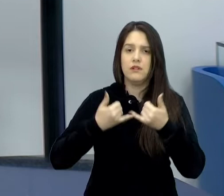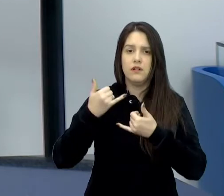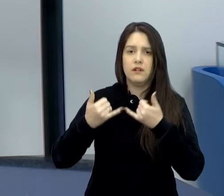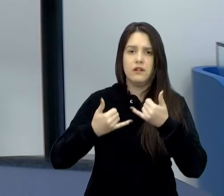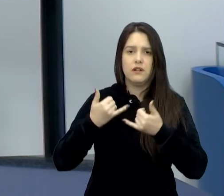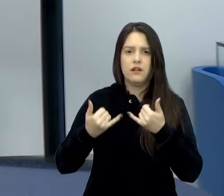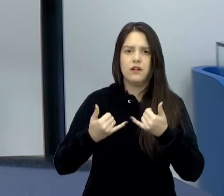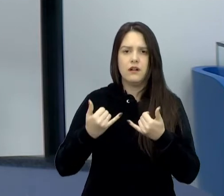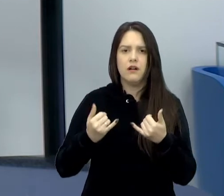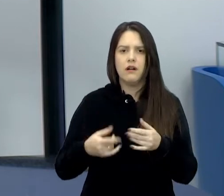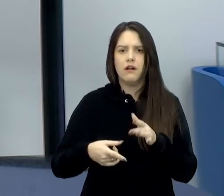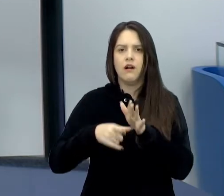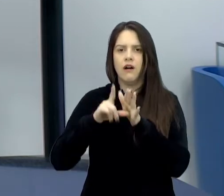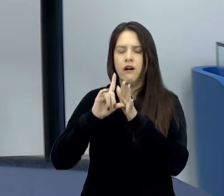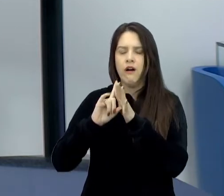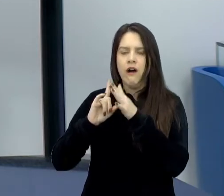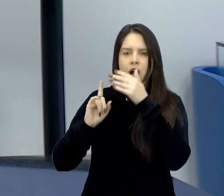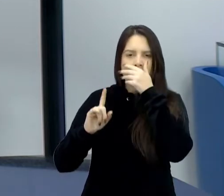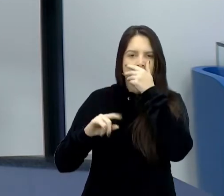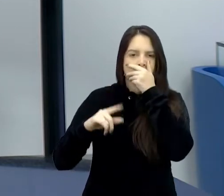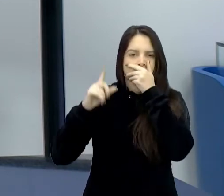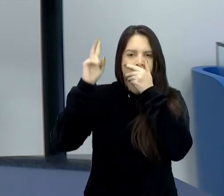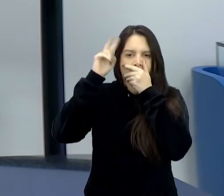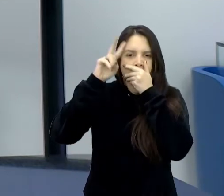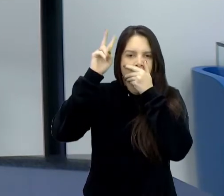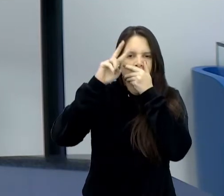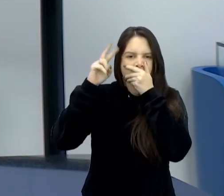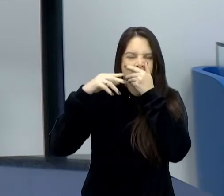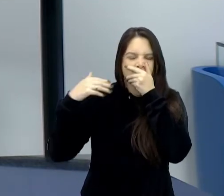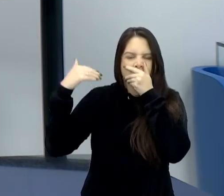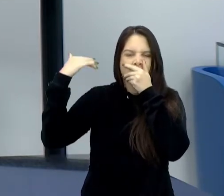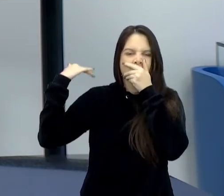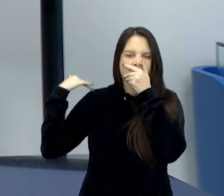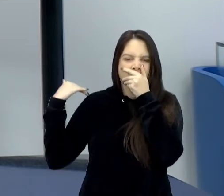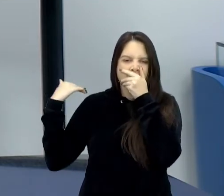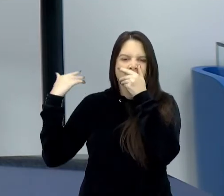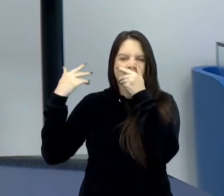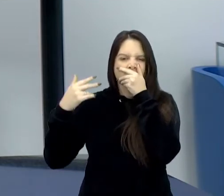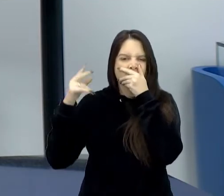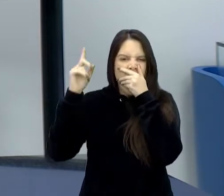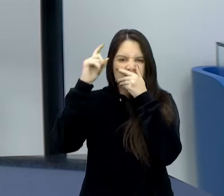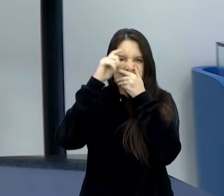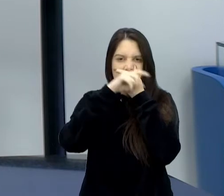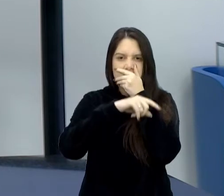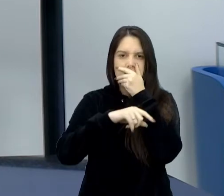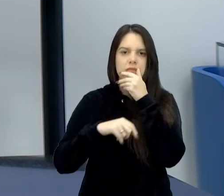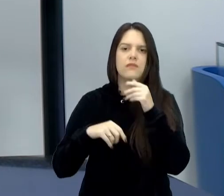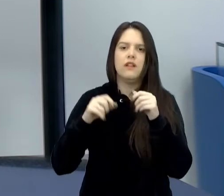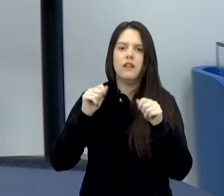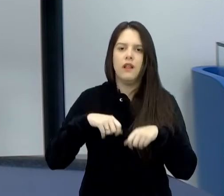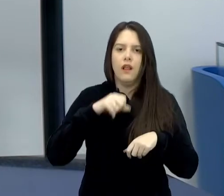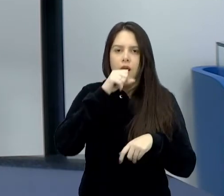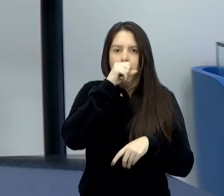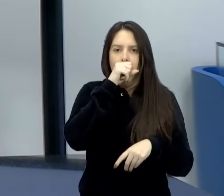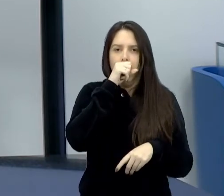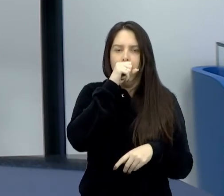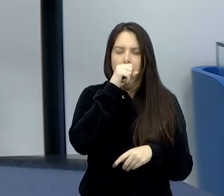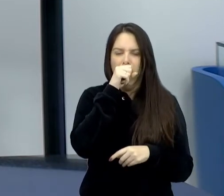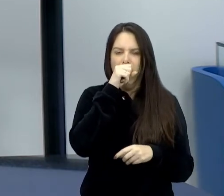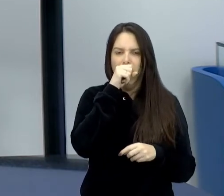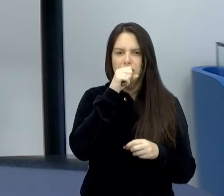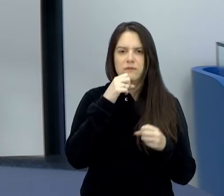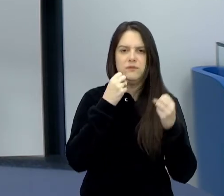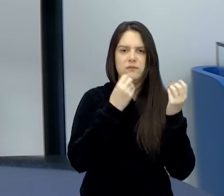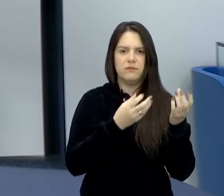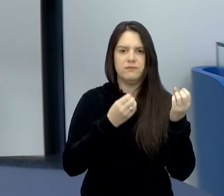quinto ano, de sexto ano, ler um boleto bancário, mas dentro de um boleto bancário ele vem com muita informação. E